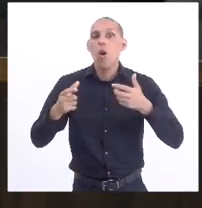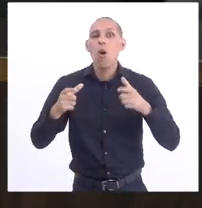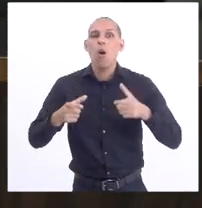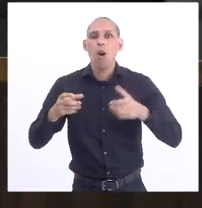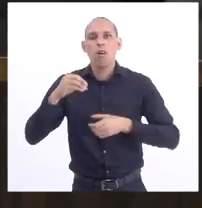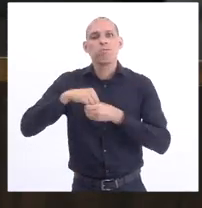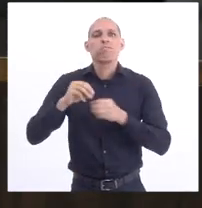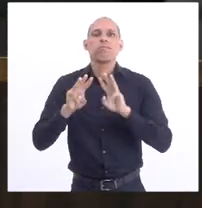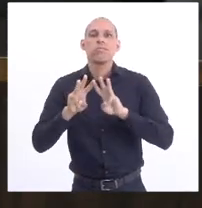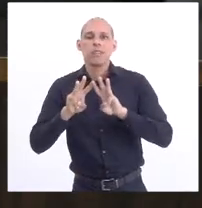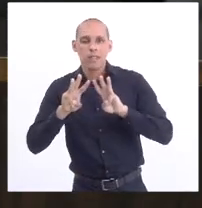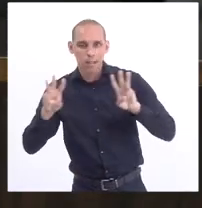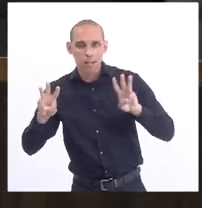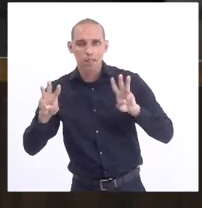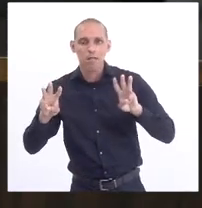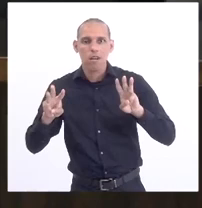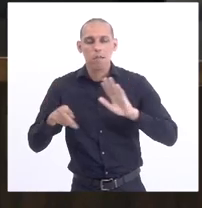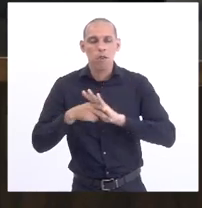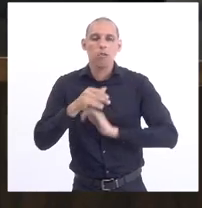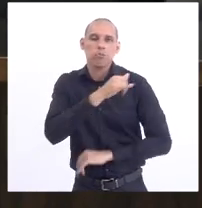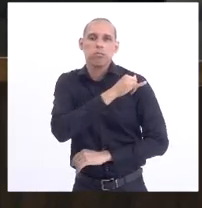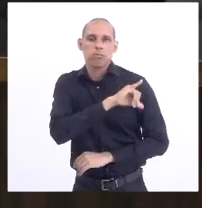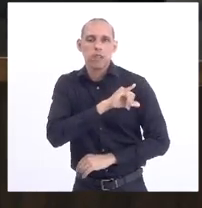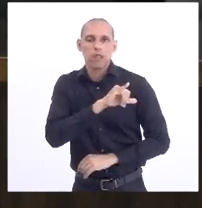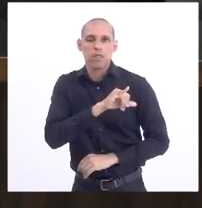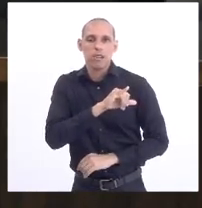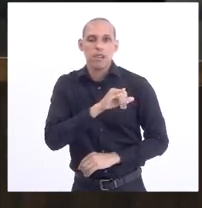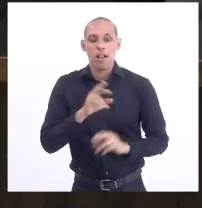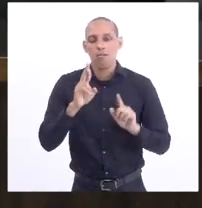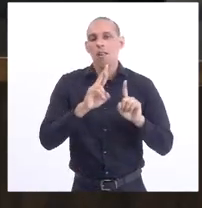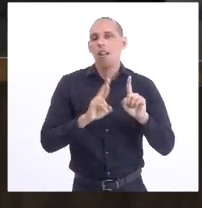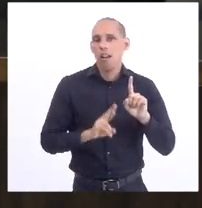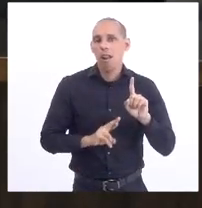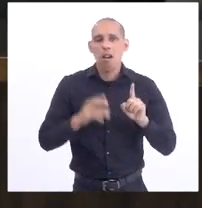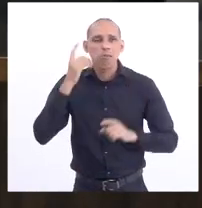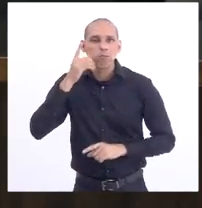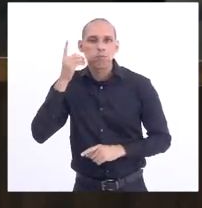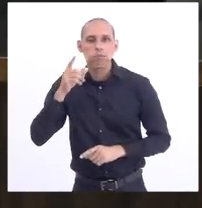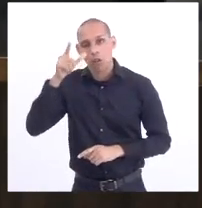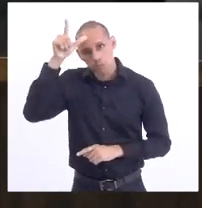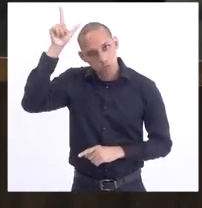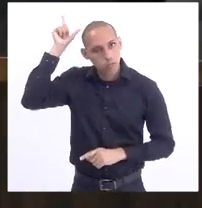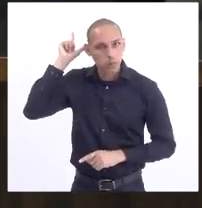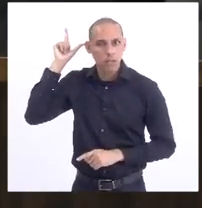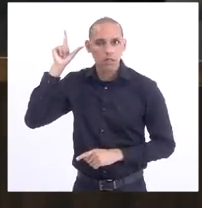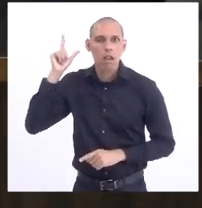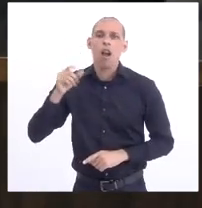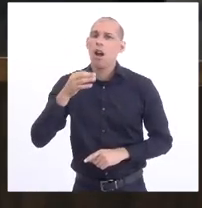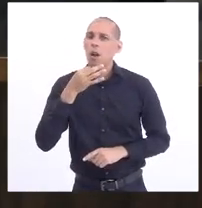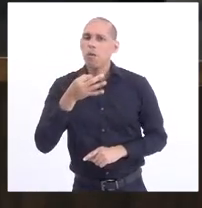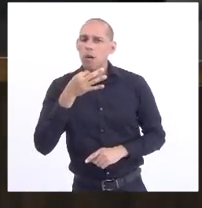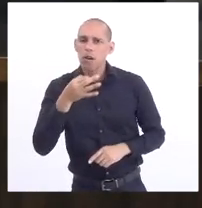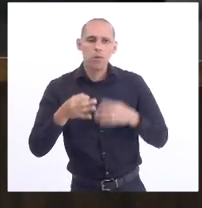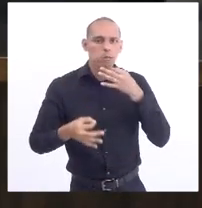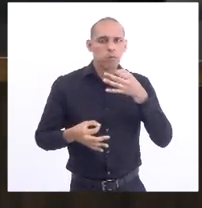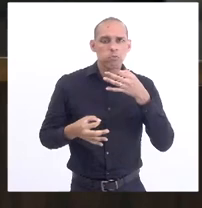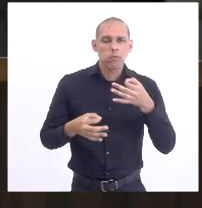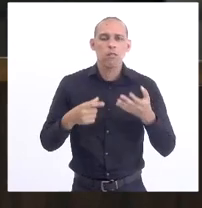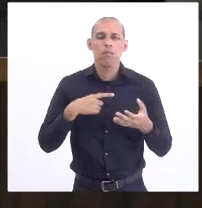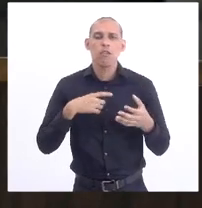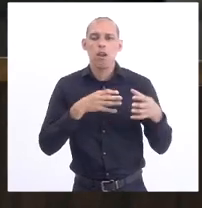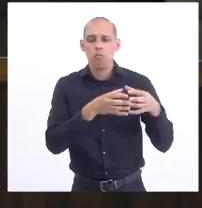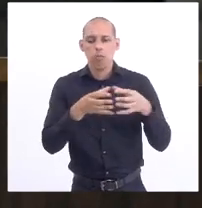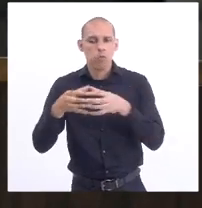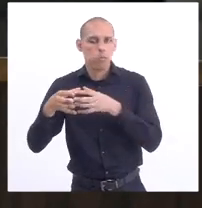Comissão de Constituição e Justiça pela legalidade. Relator, deputado Luiz Paulo. Pendendo de pareceres das comissões de Defesa dos Direitos da Mulher, de Segurança